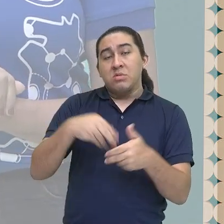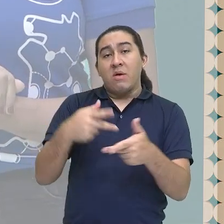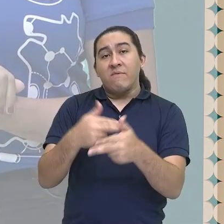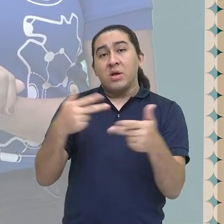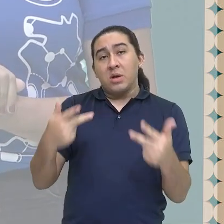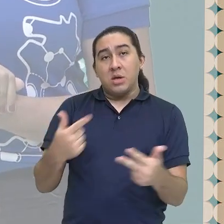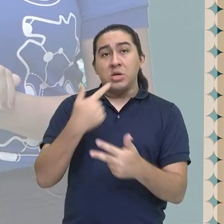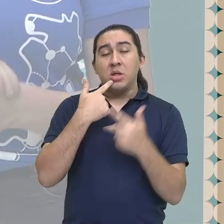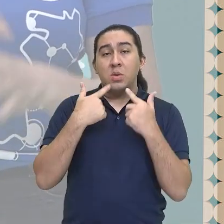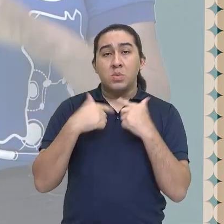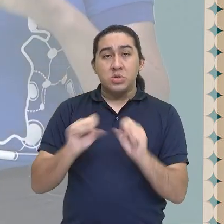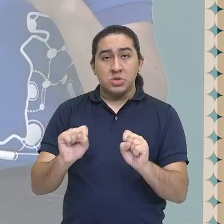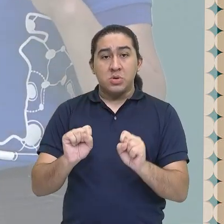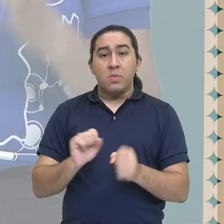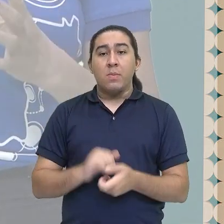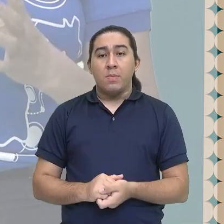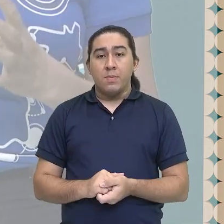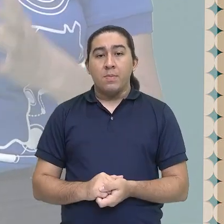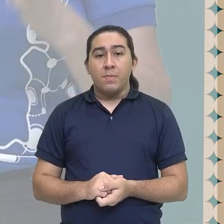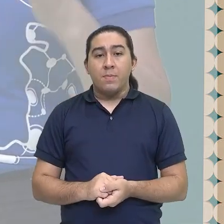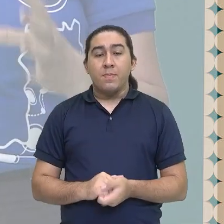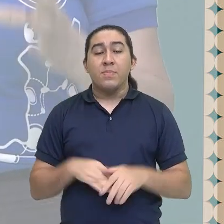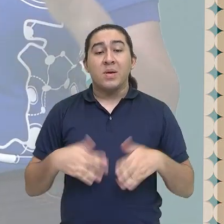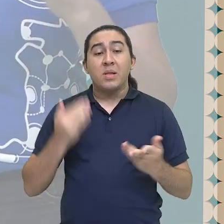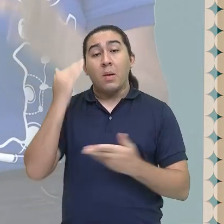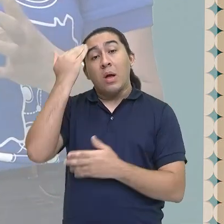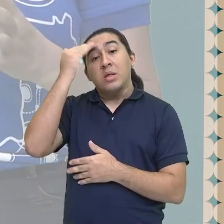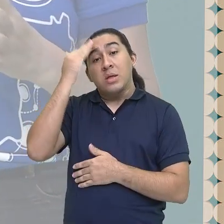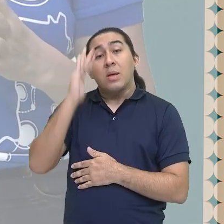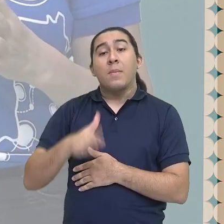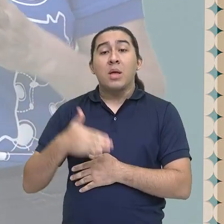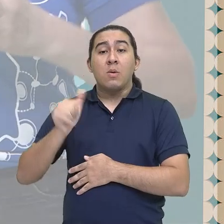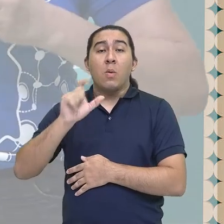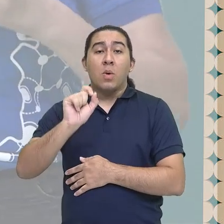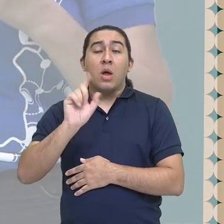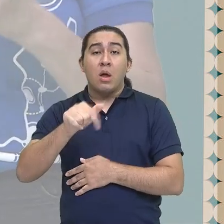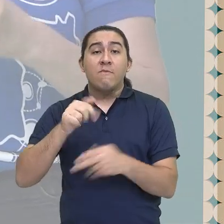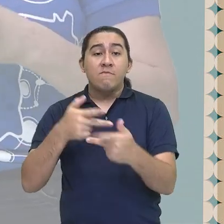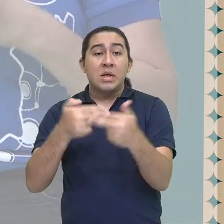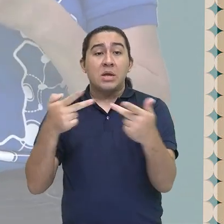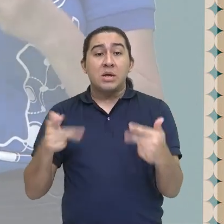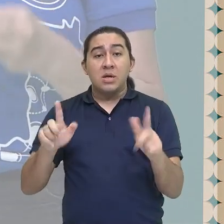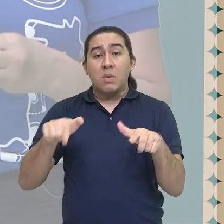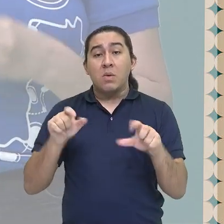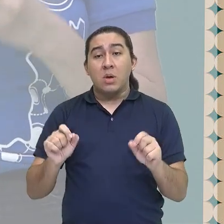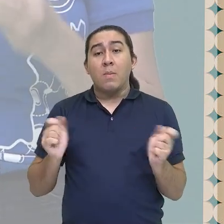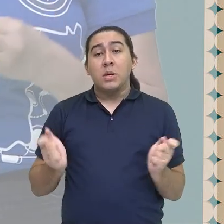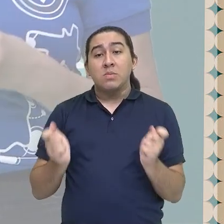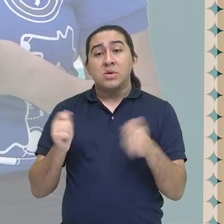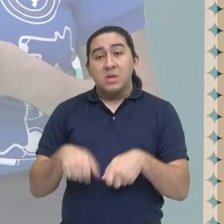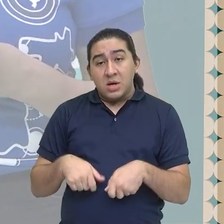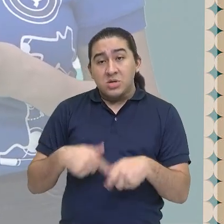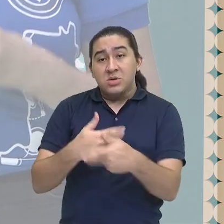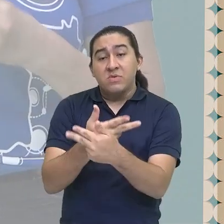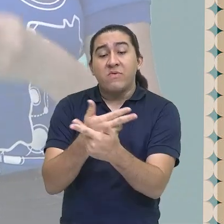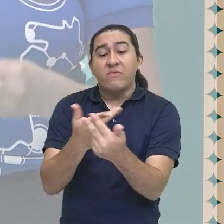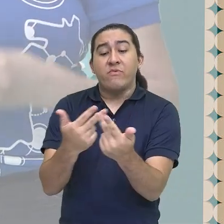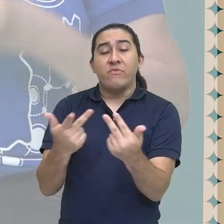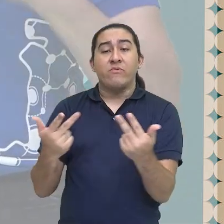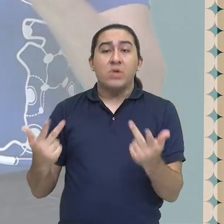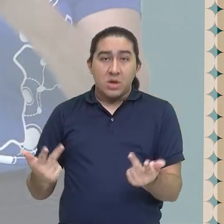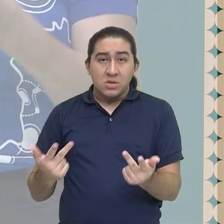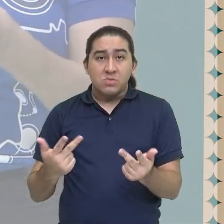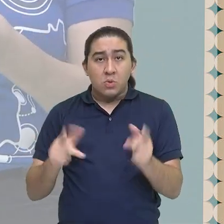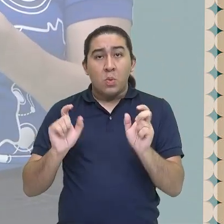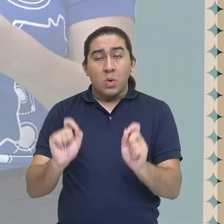variedade linguística. Então, entendendo o que é uma variedade, são formas diversas, né,